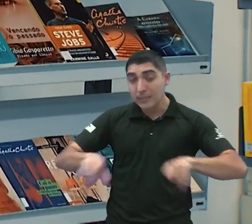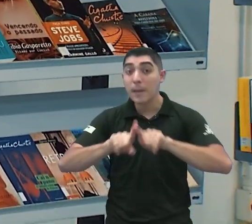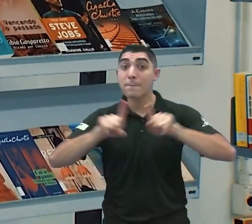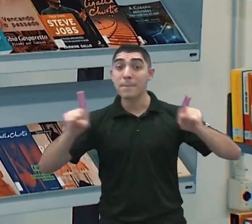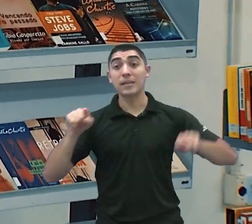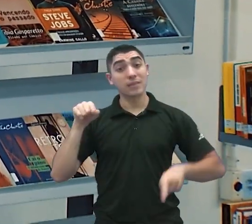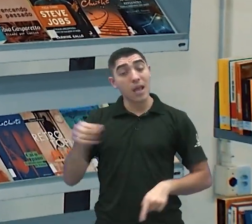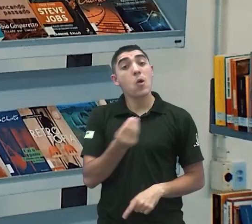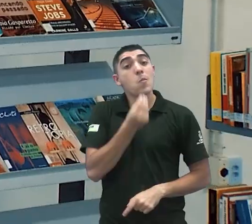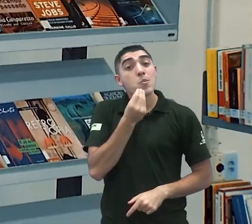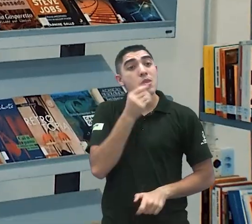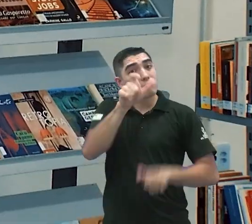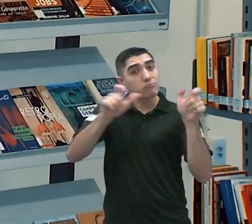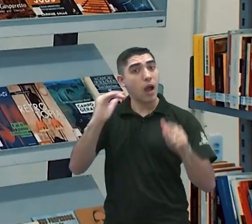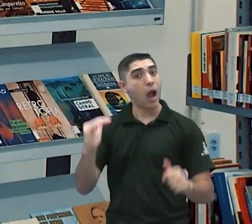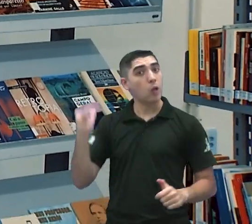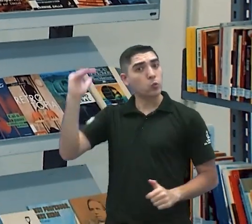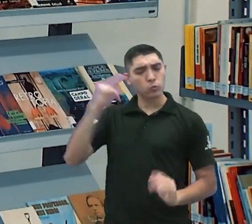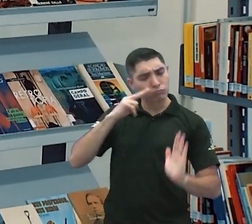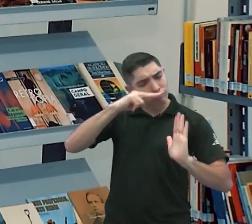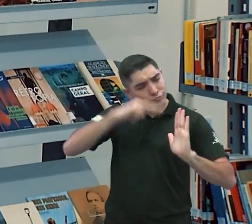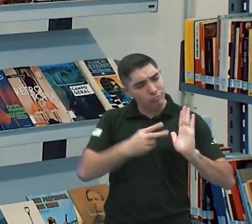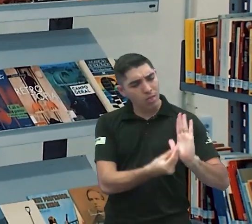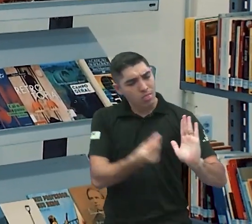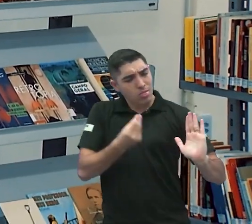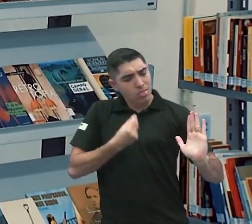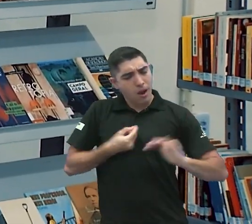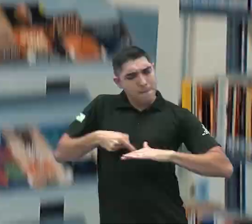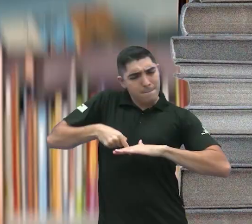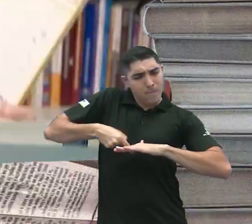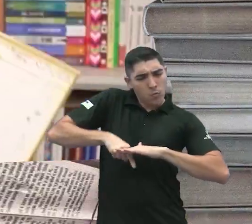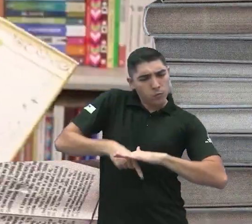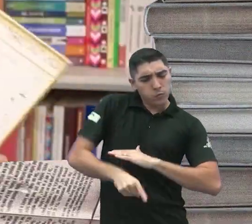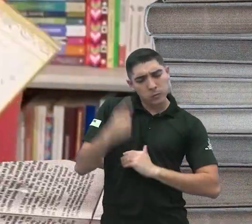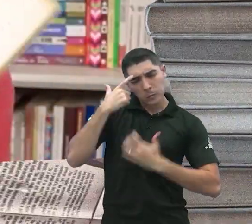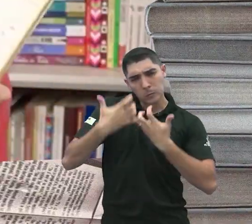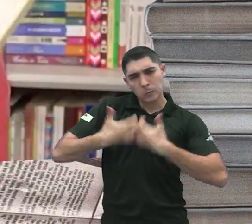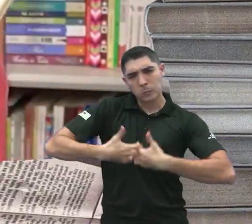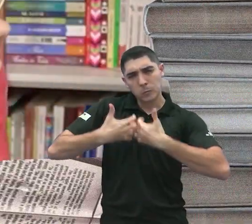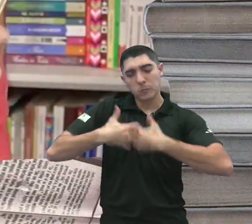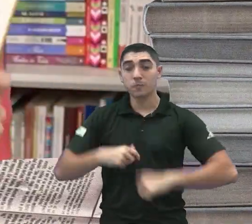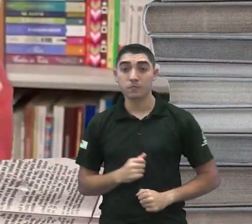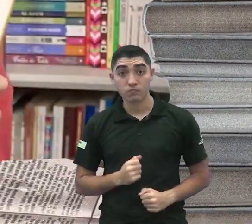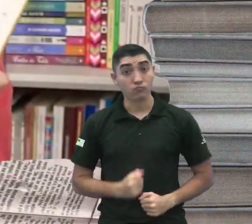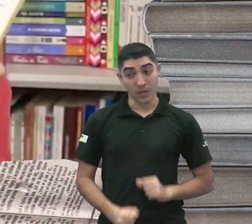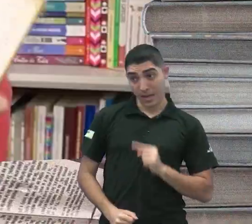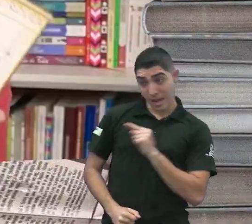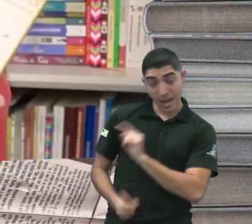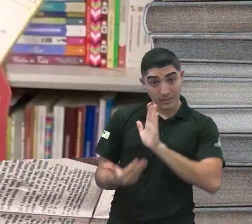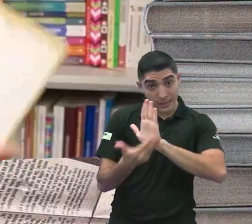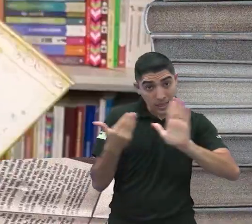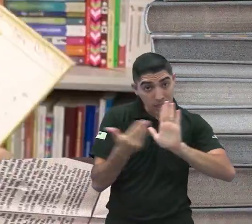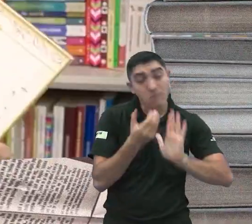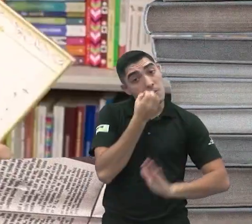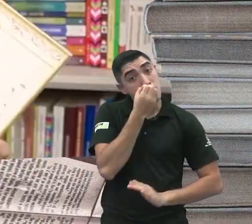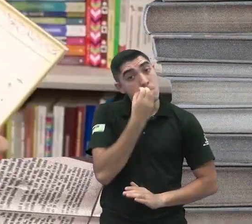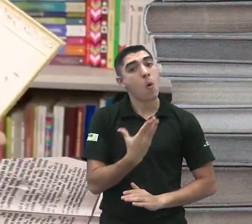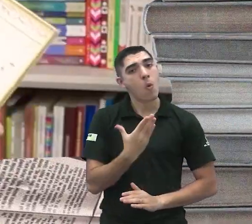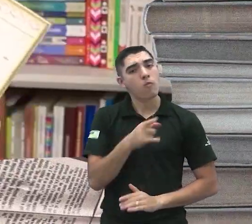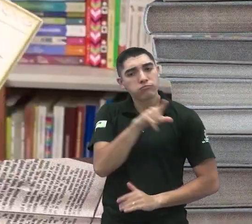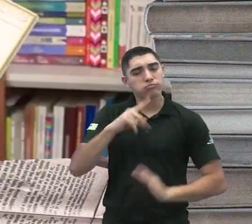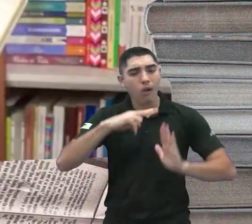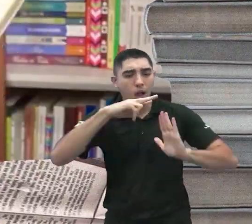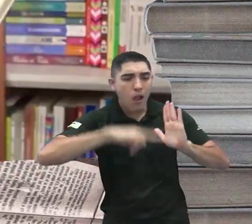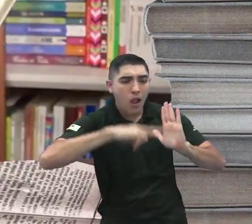para os adultos, que podem tirar lições ainda mais profundas dessa leitura. Mas eu acho muito interessante ler esse livro agora, ainda